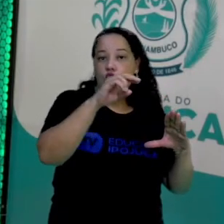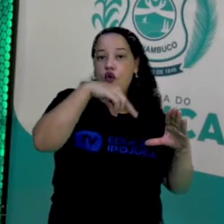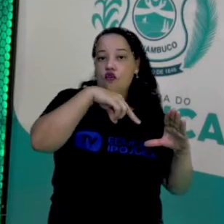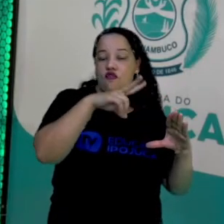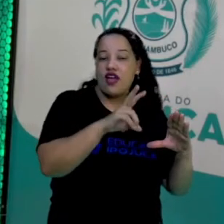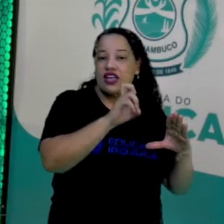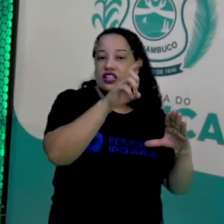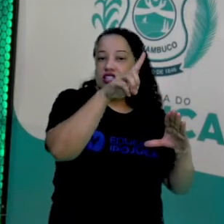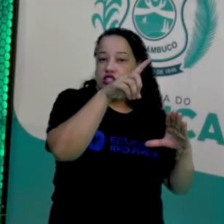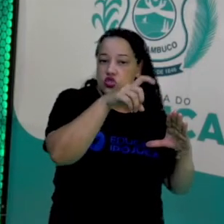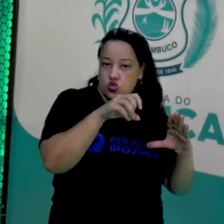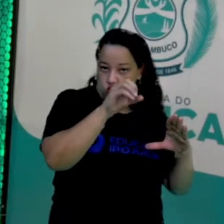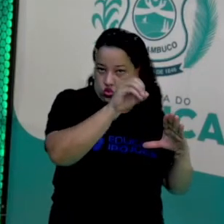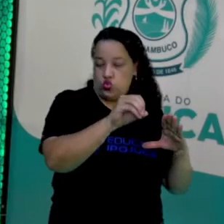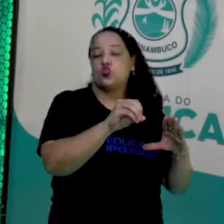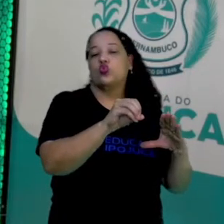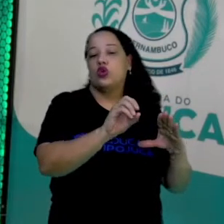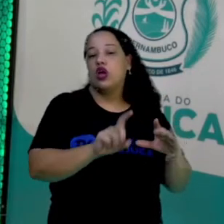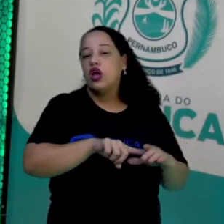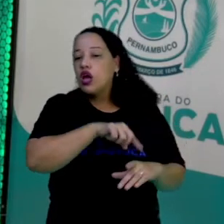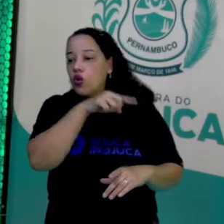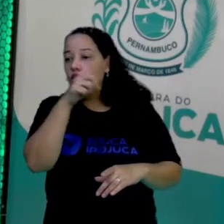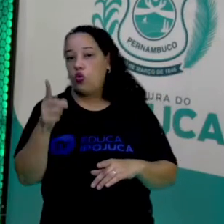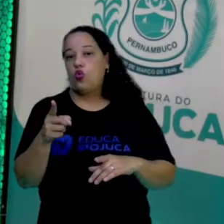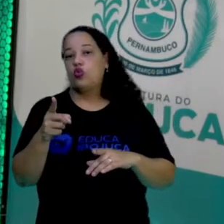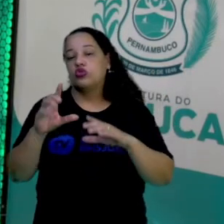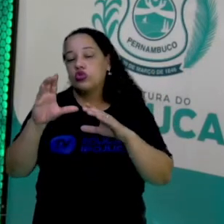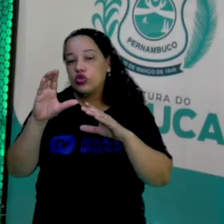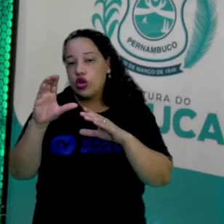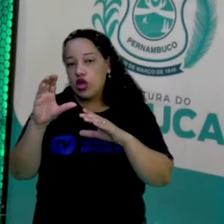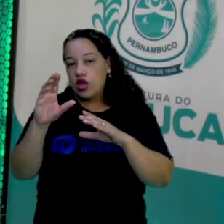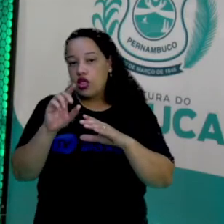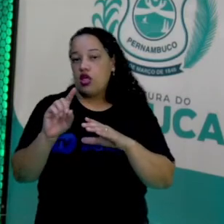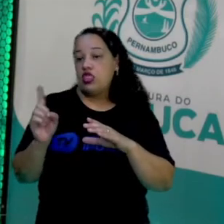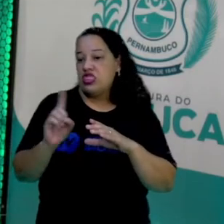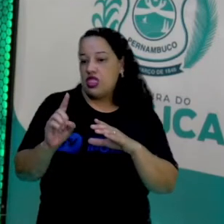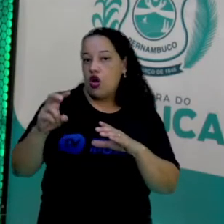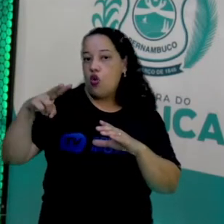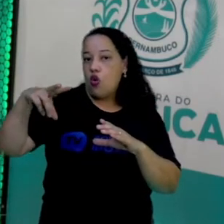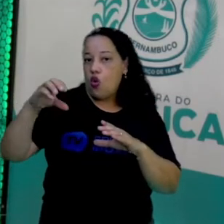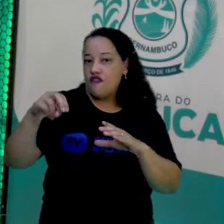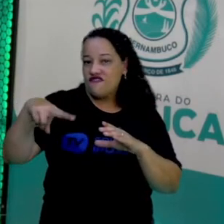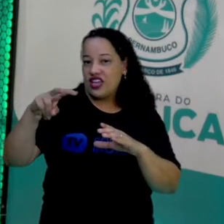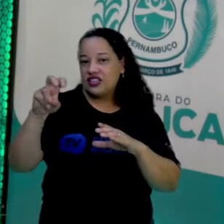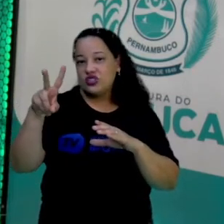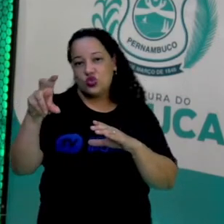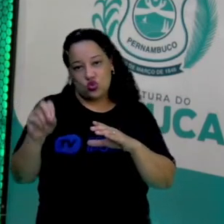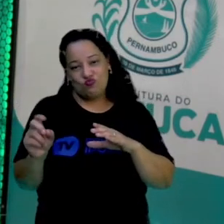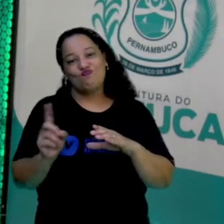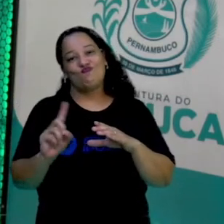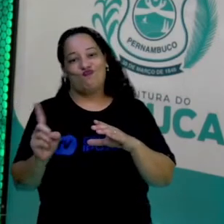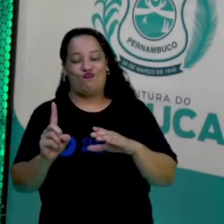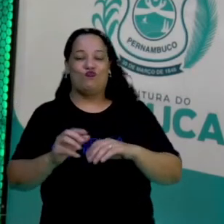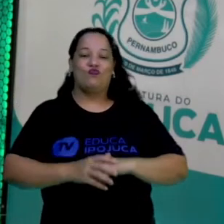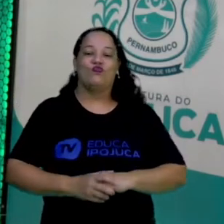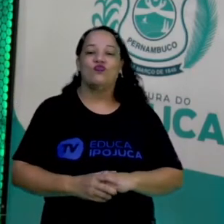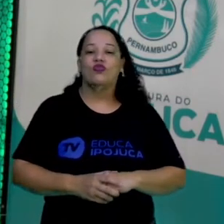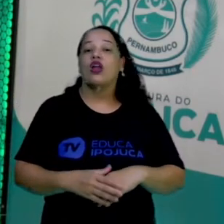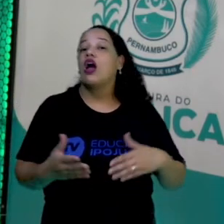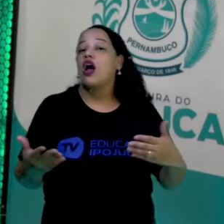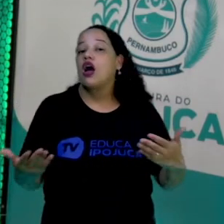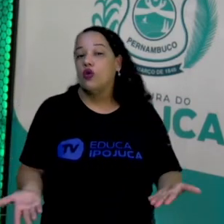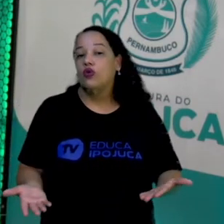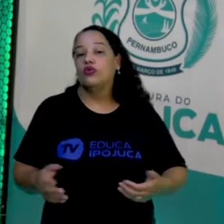quando apenas alguns pontos estão no interior do polígono, ok? Vamos lá.